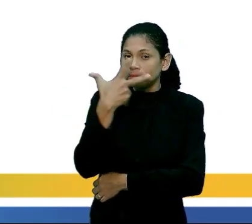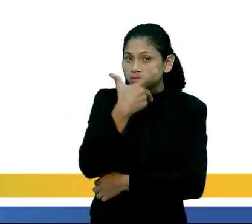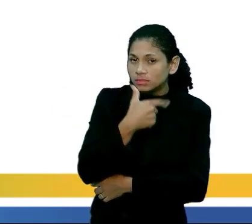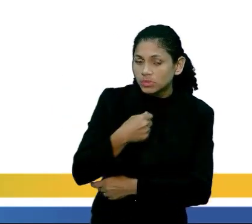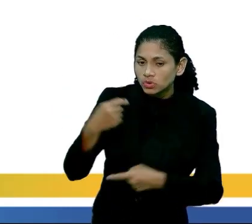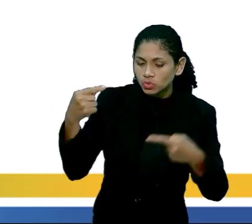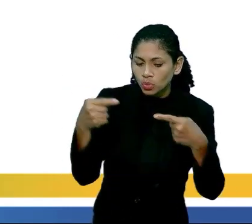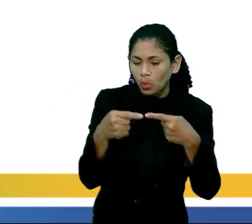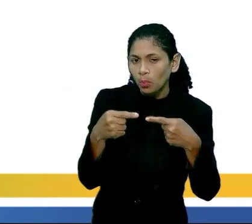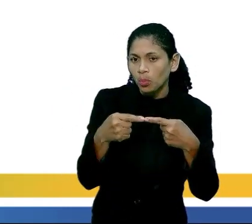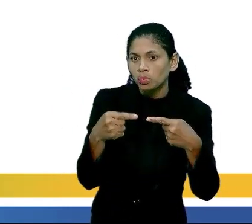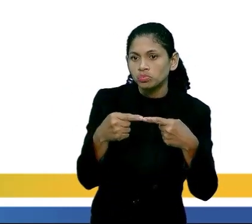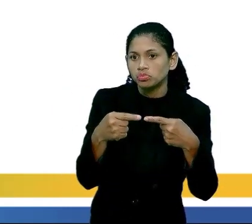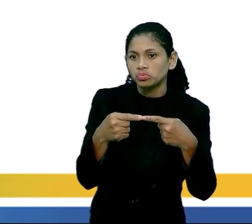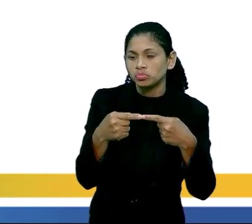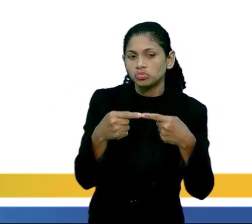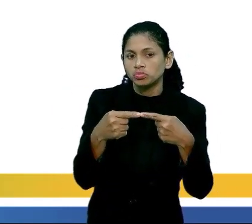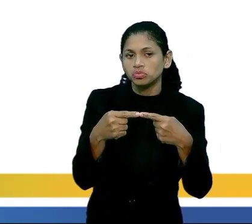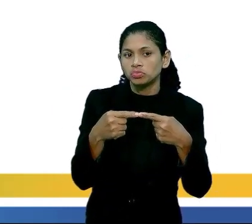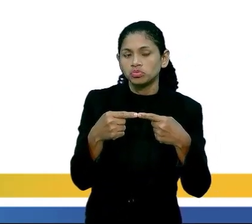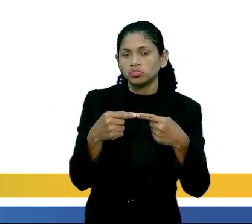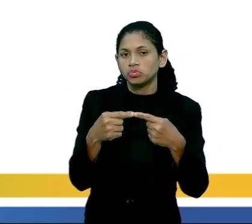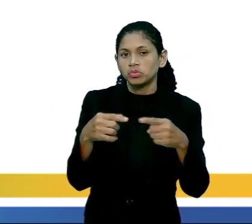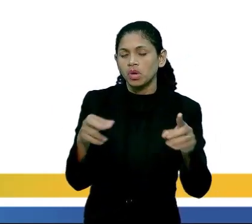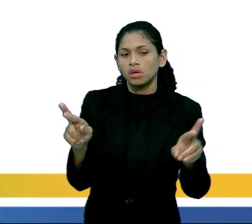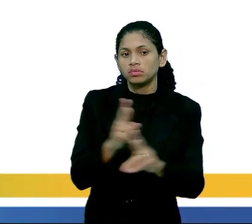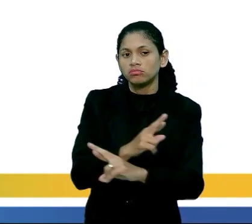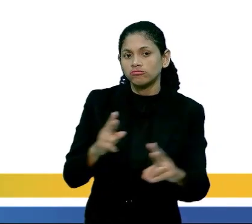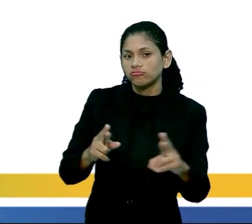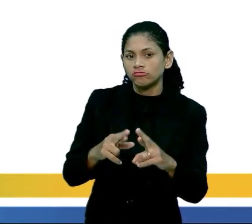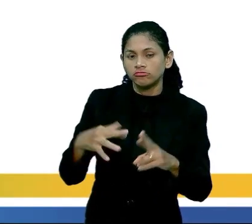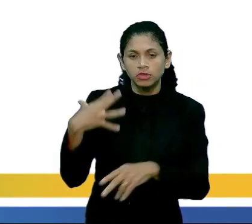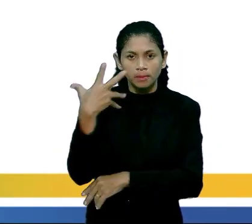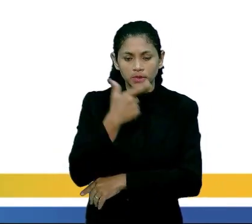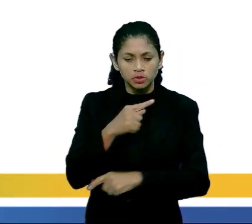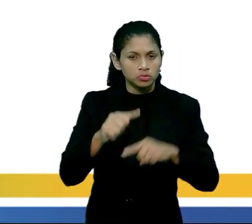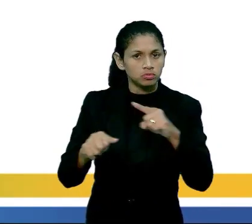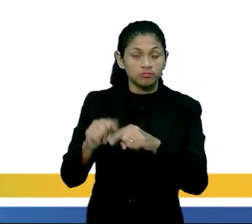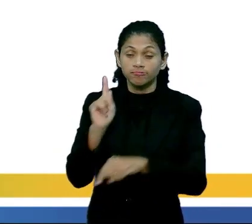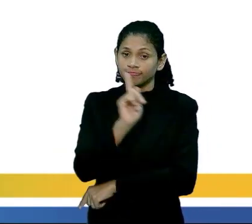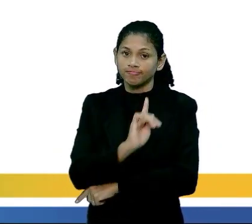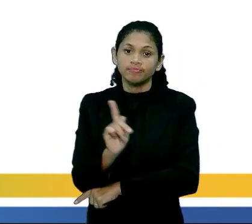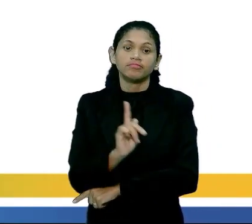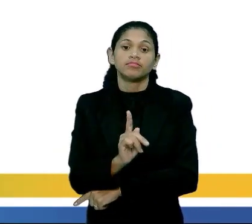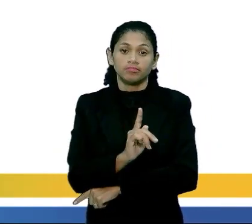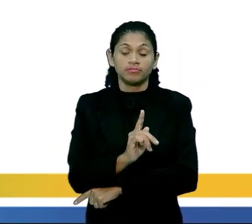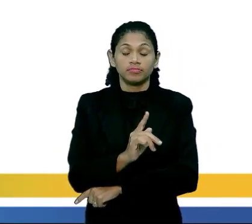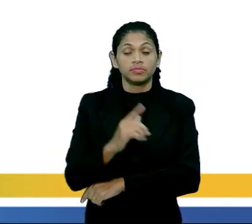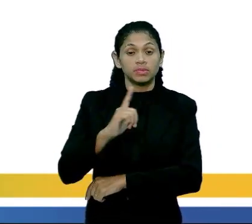quão proveitoso ele pode ser, né? Teria então um caráter prático, como o